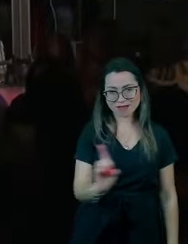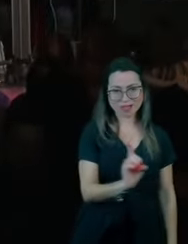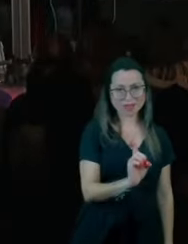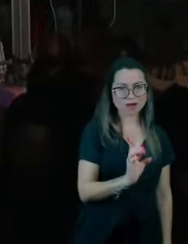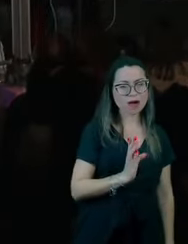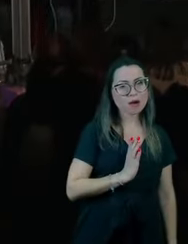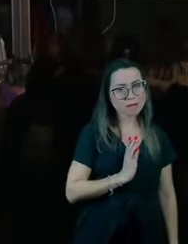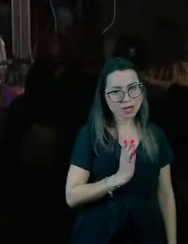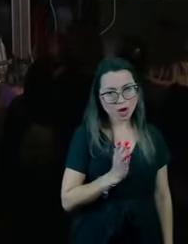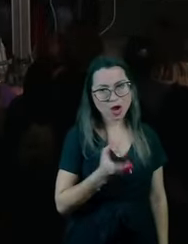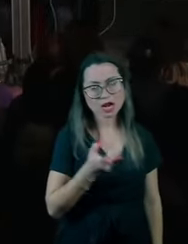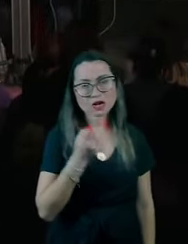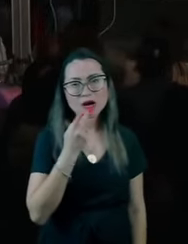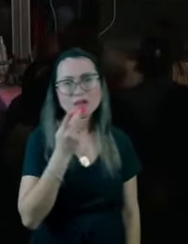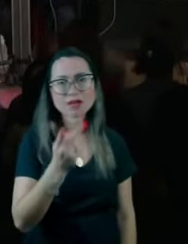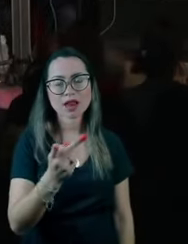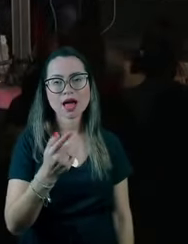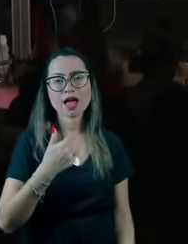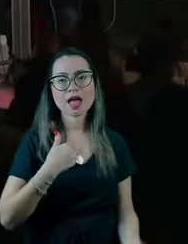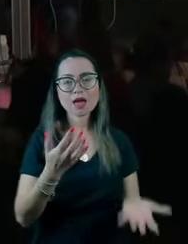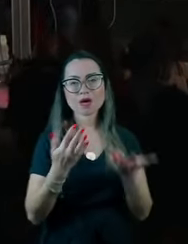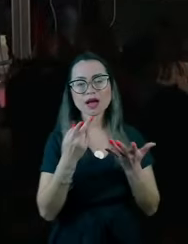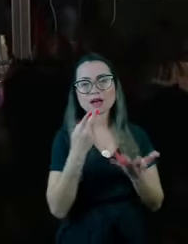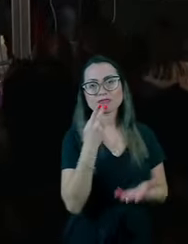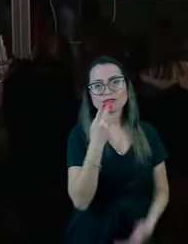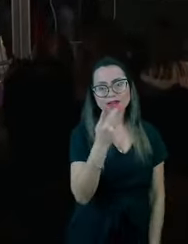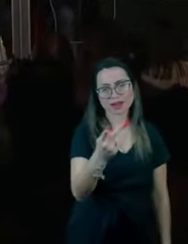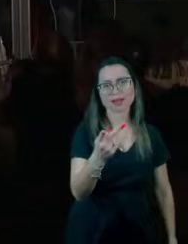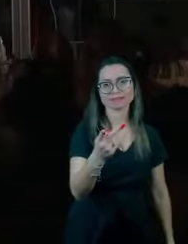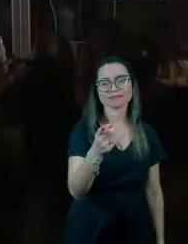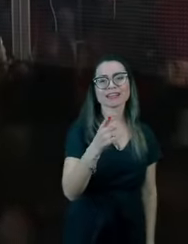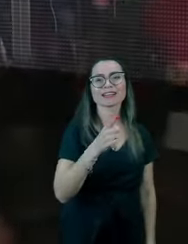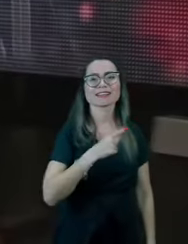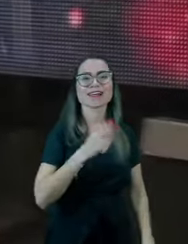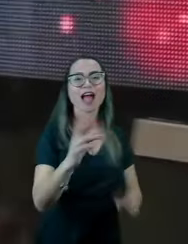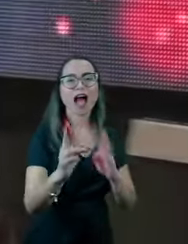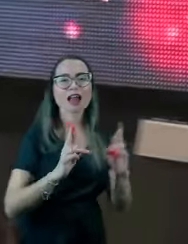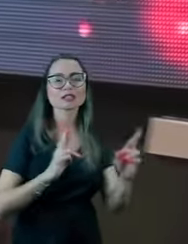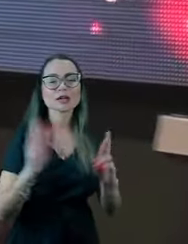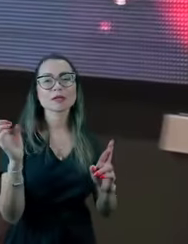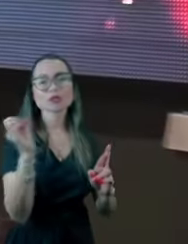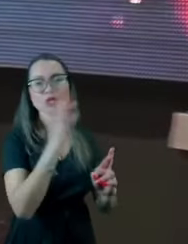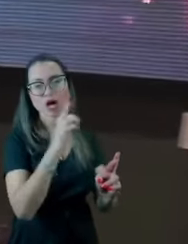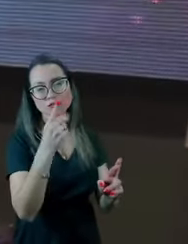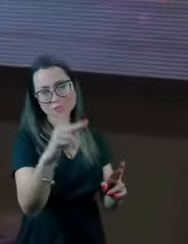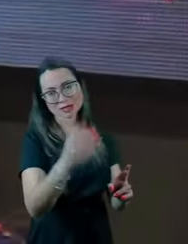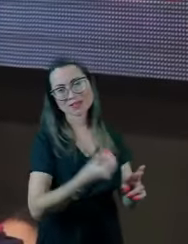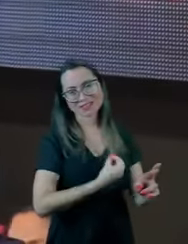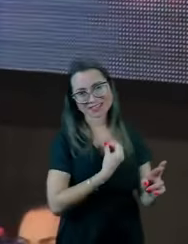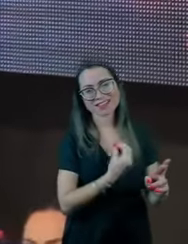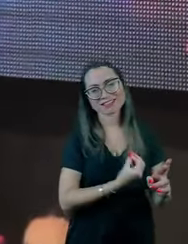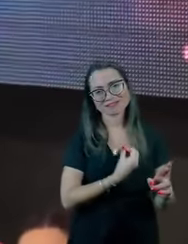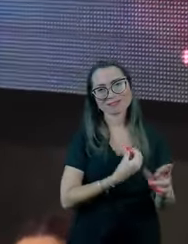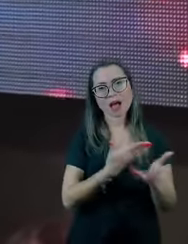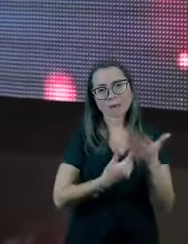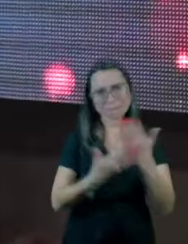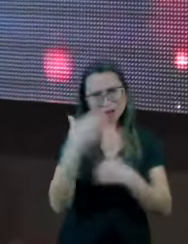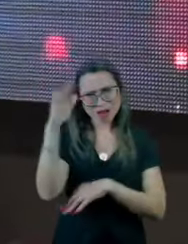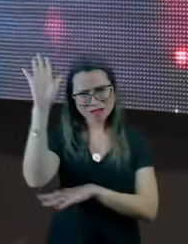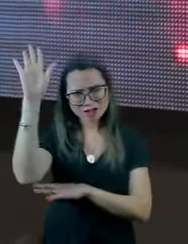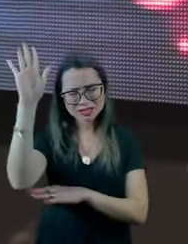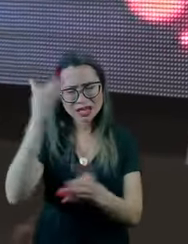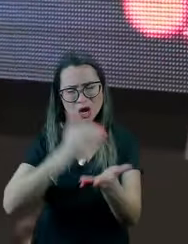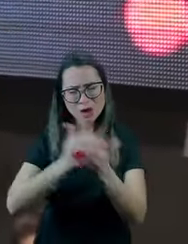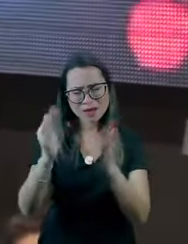encorajou. Eu quero dizer que existe uma mesa posta para você. Levanta sua mão. Começa